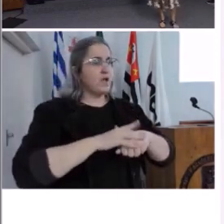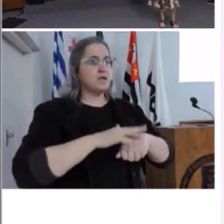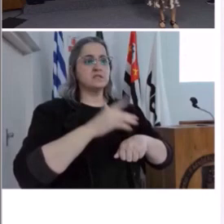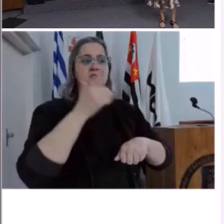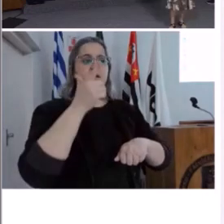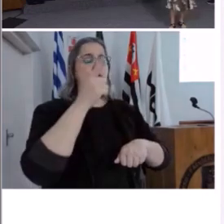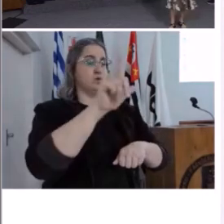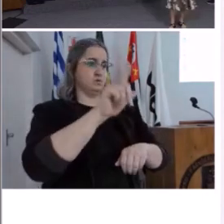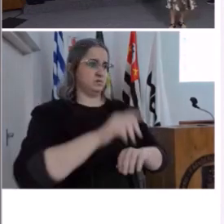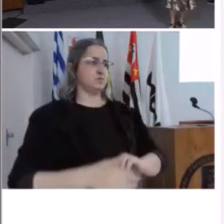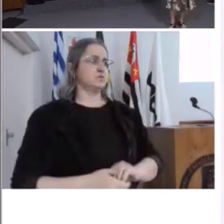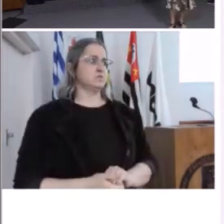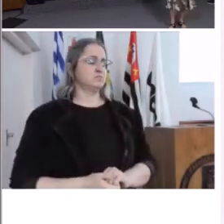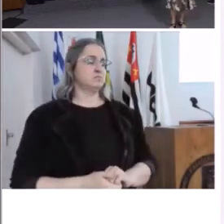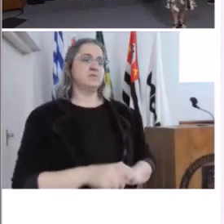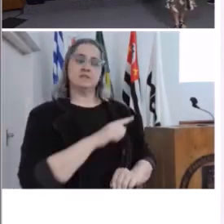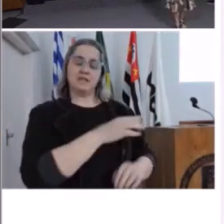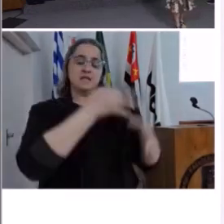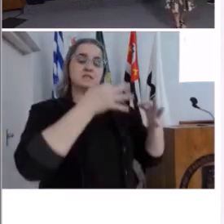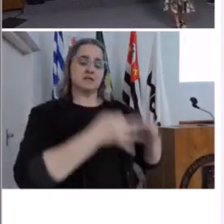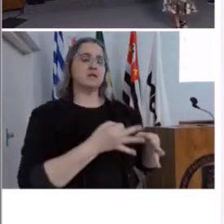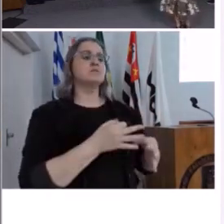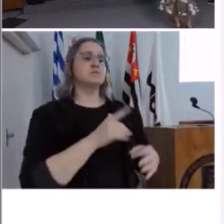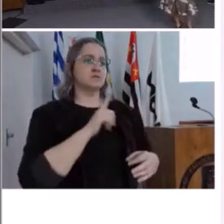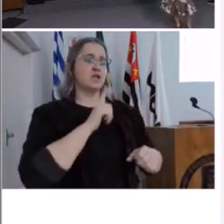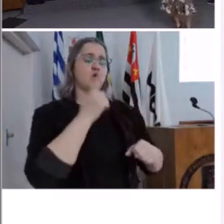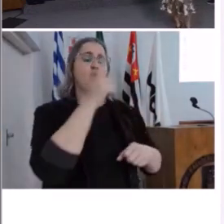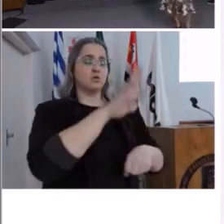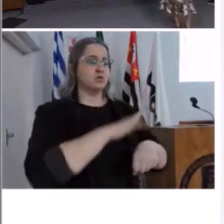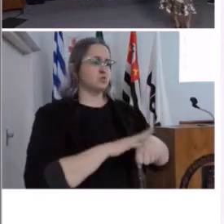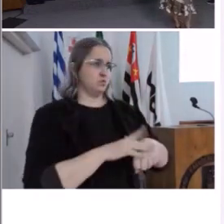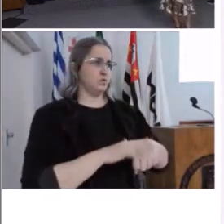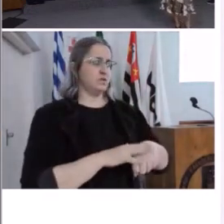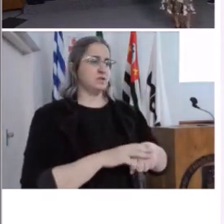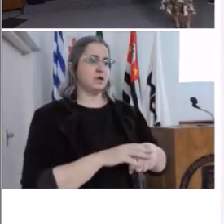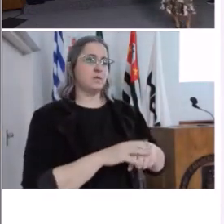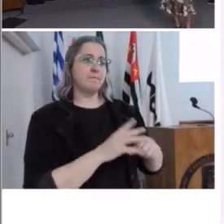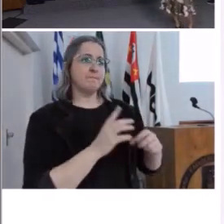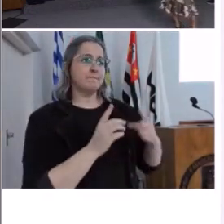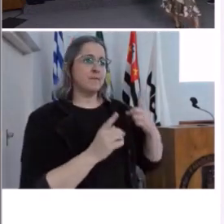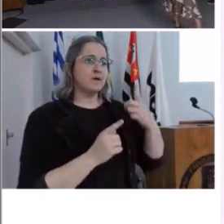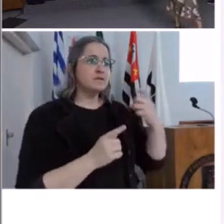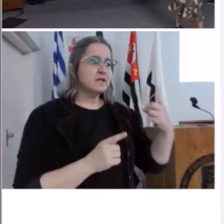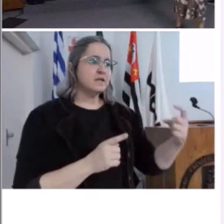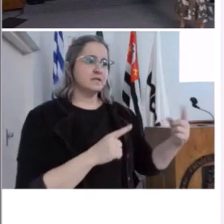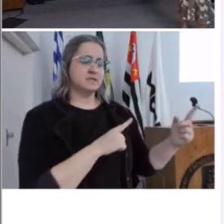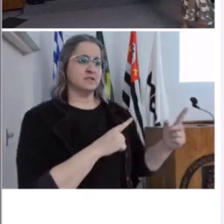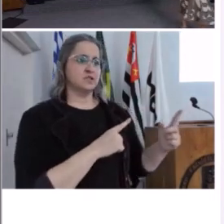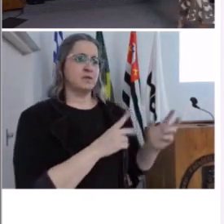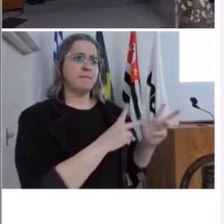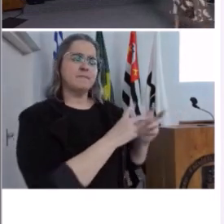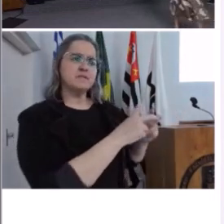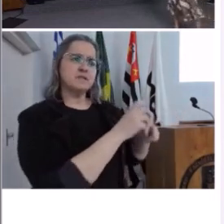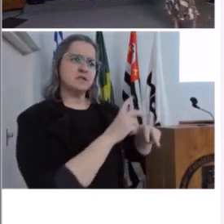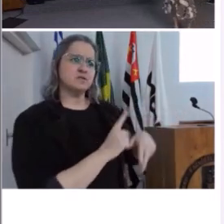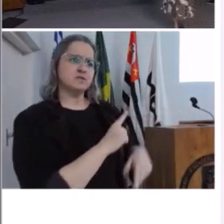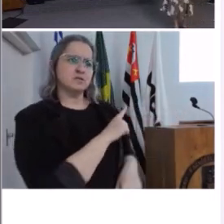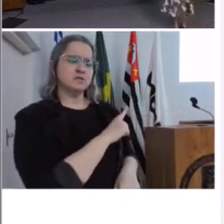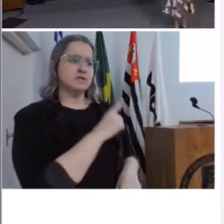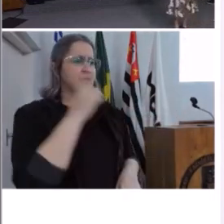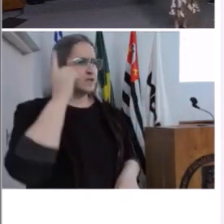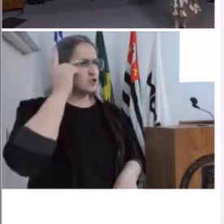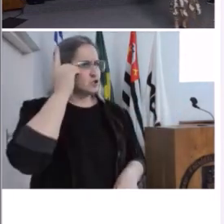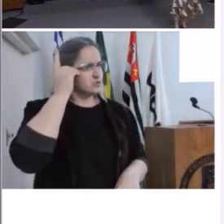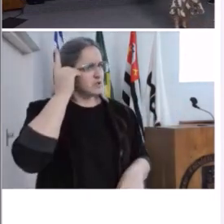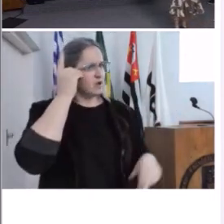A trissomia do 21, fechado. Mas, gente, olha que diferencial desse paciente. Vocês acham que ele é um paciente síndrome